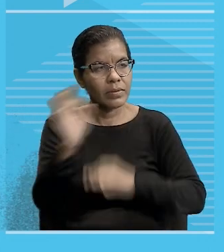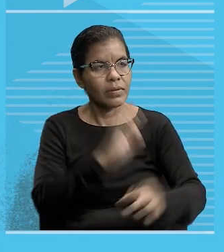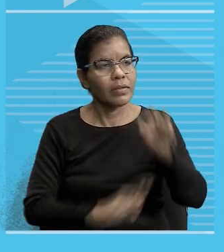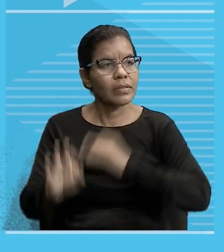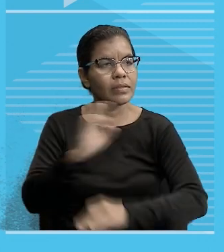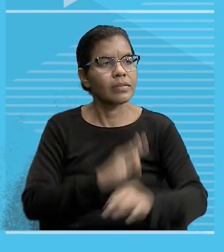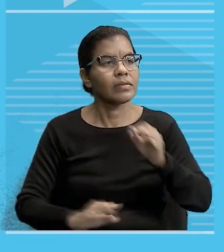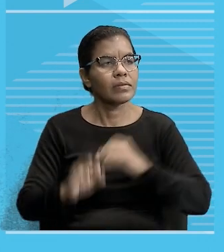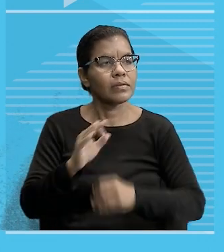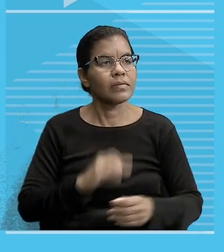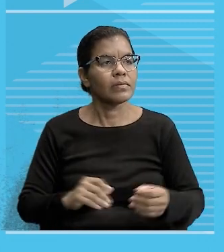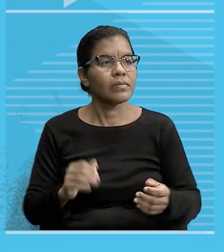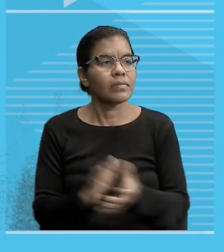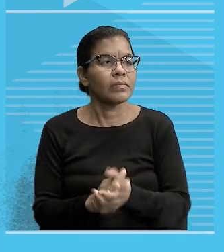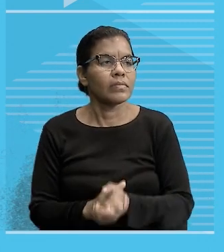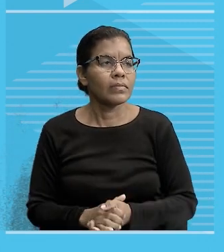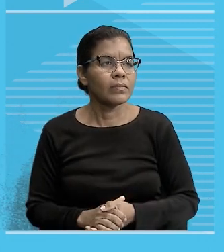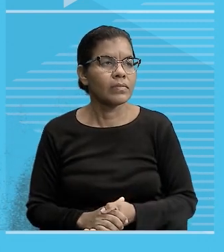responsáveis